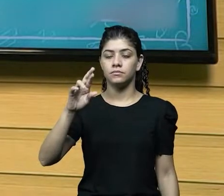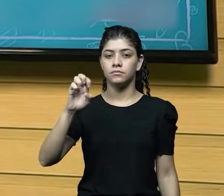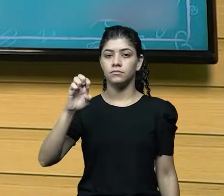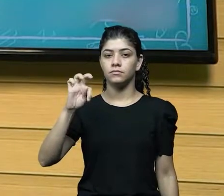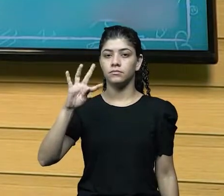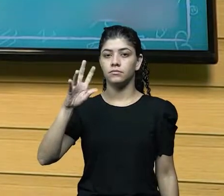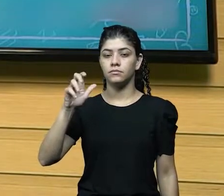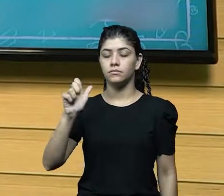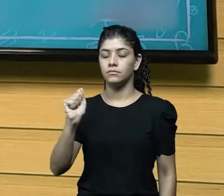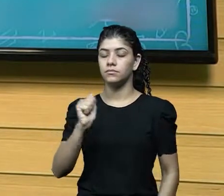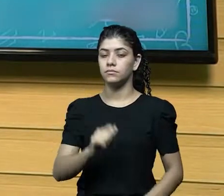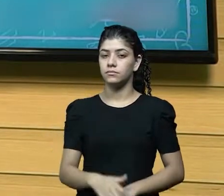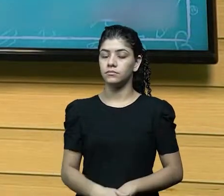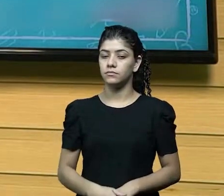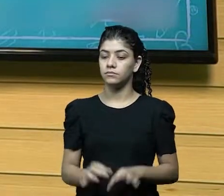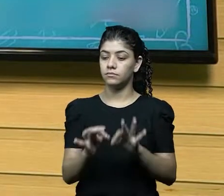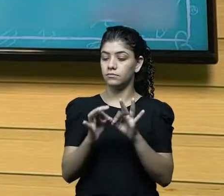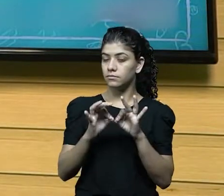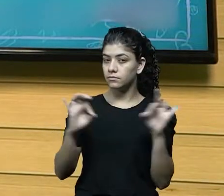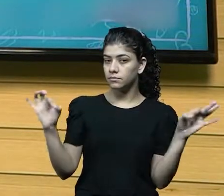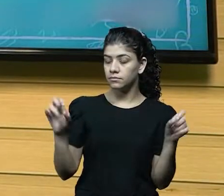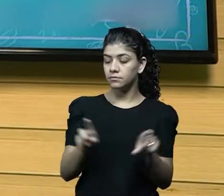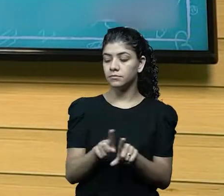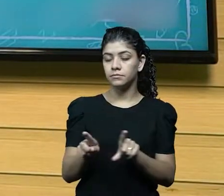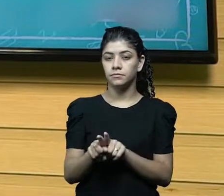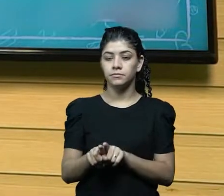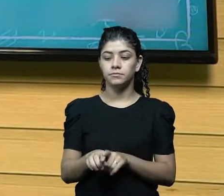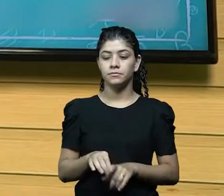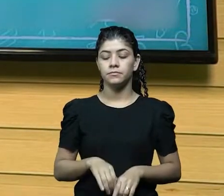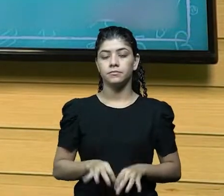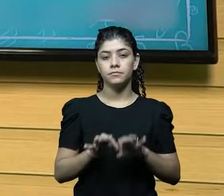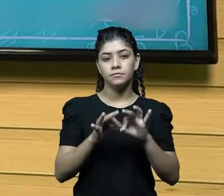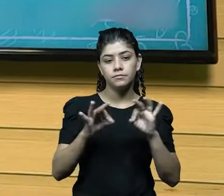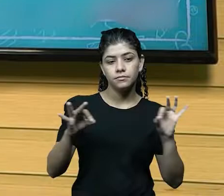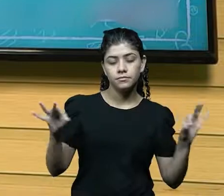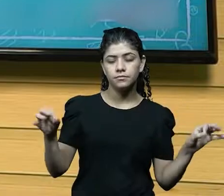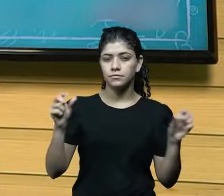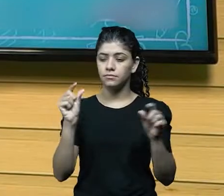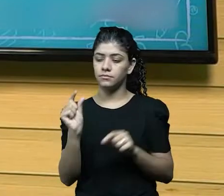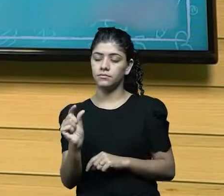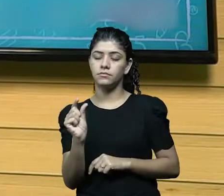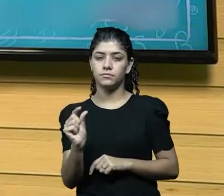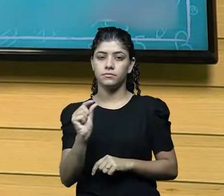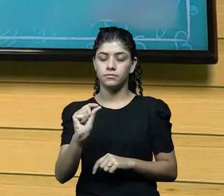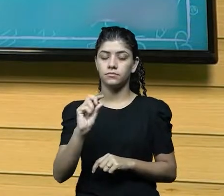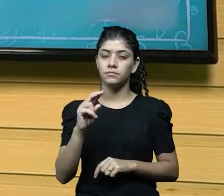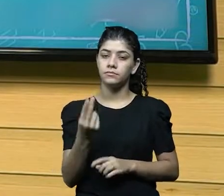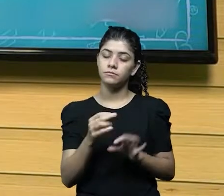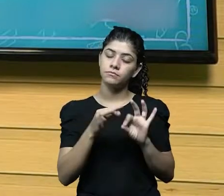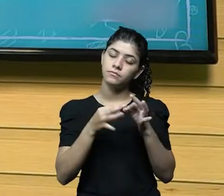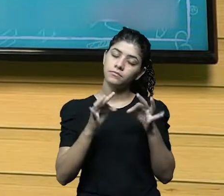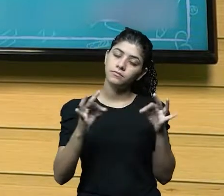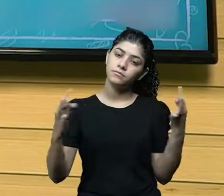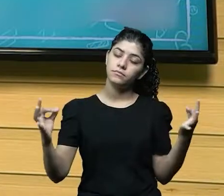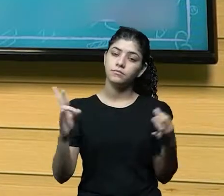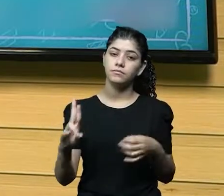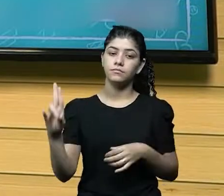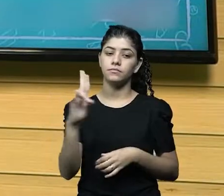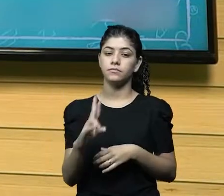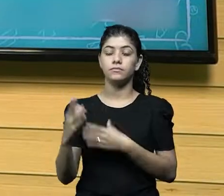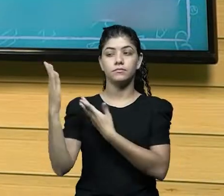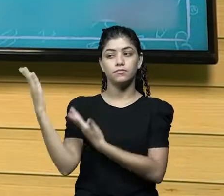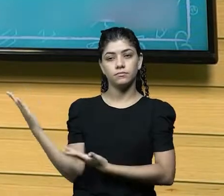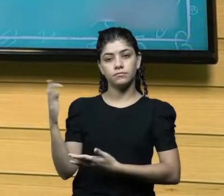de comprimento. Então, para se medir comprimentos pequenos ou longos, nós utilizamos um